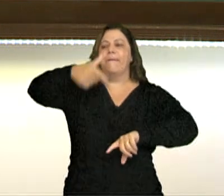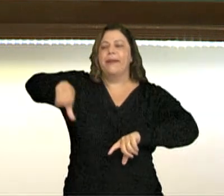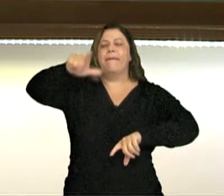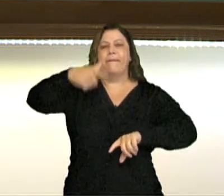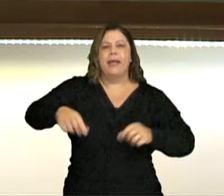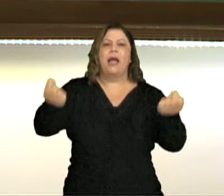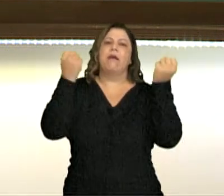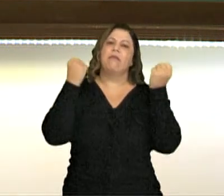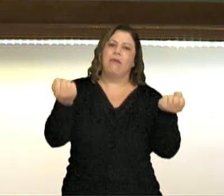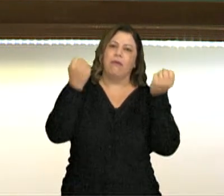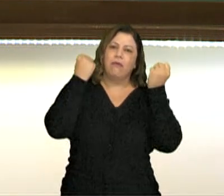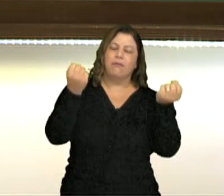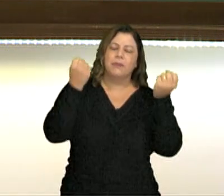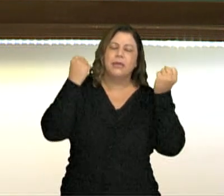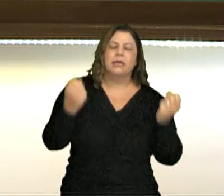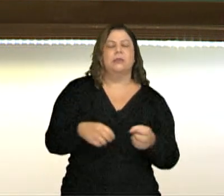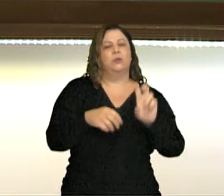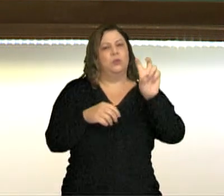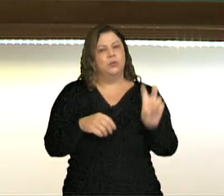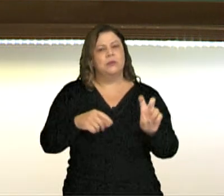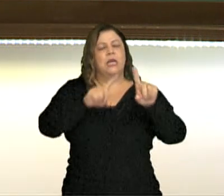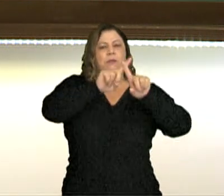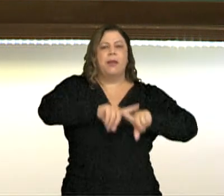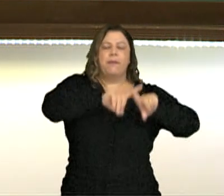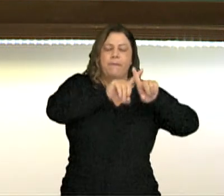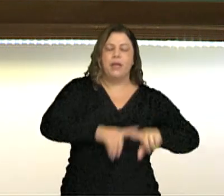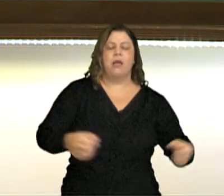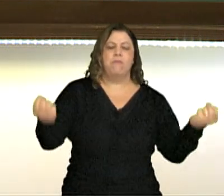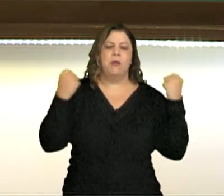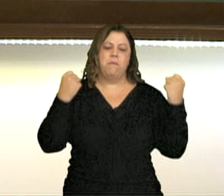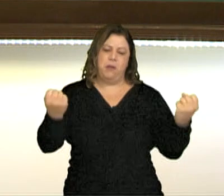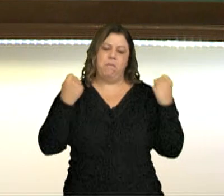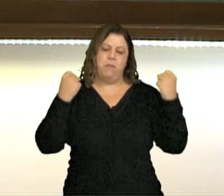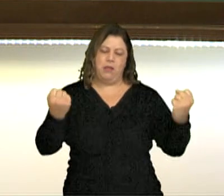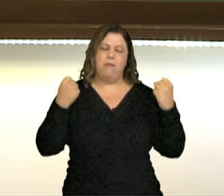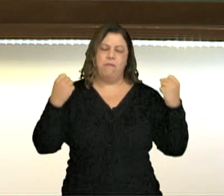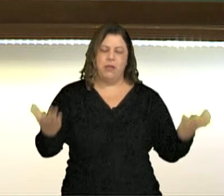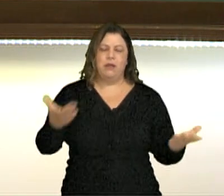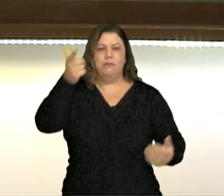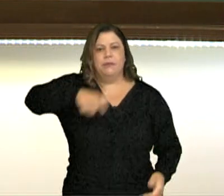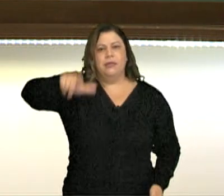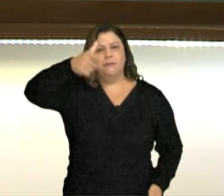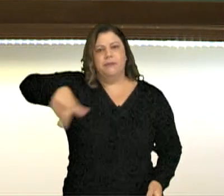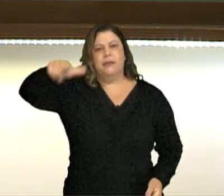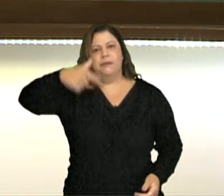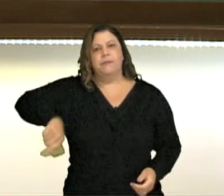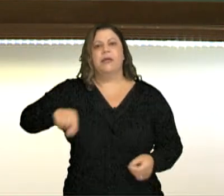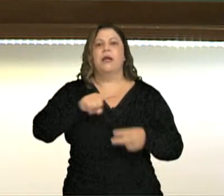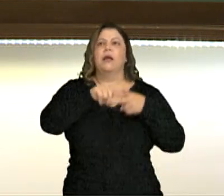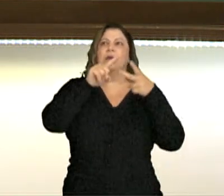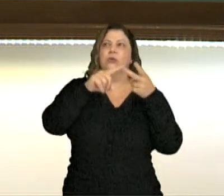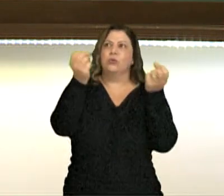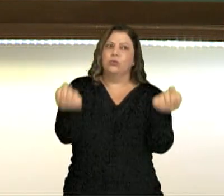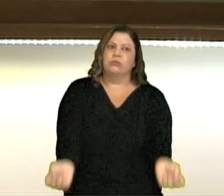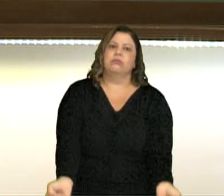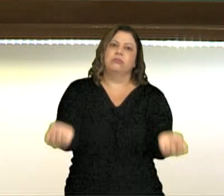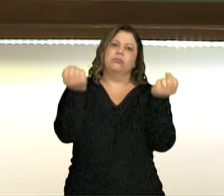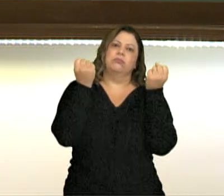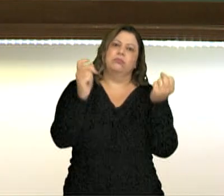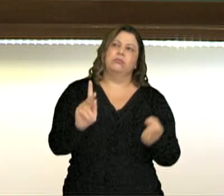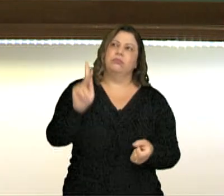cada. São 5 séries de 10 repetições. Normalmente, coloca lá 2 quilos, coloca